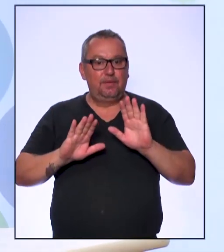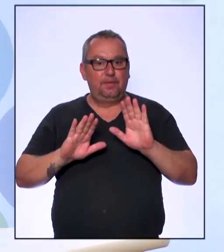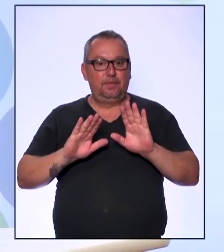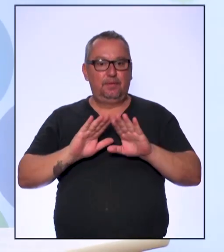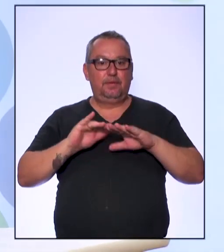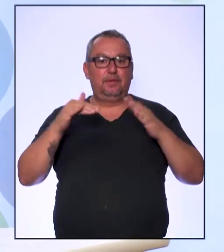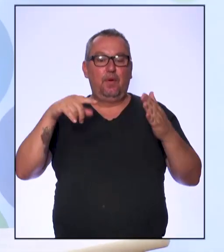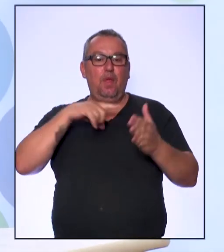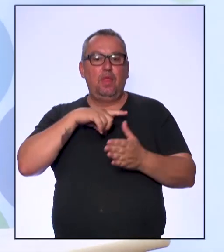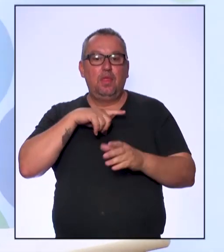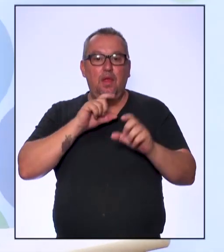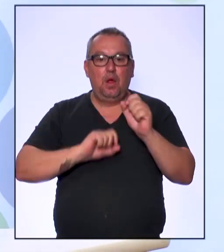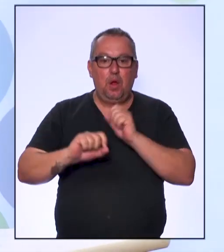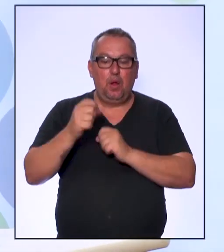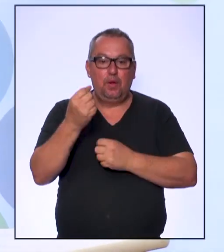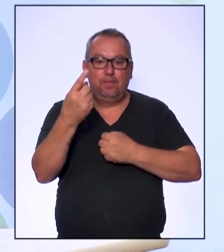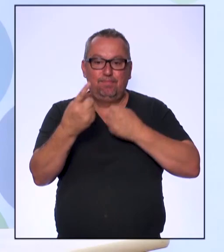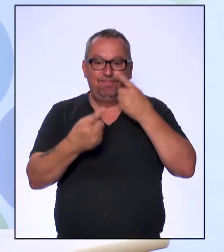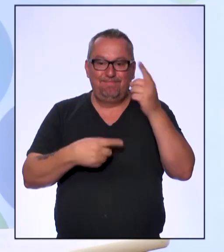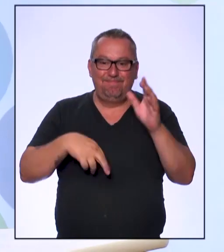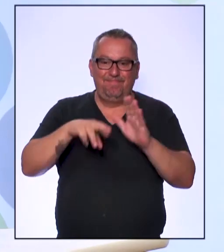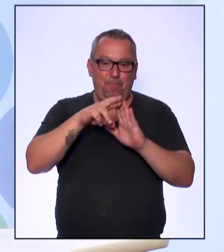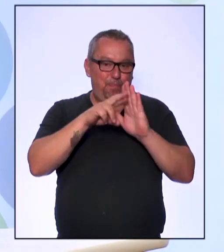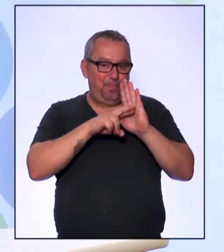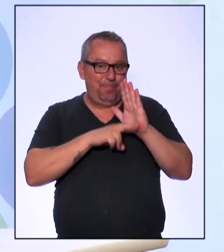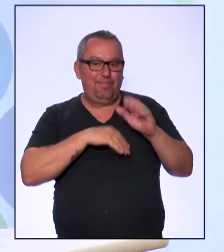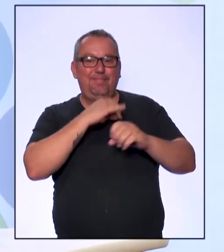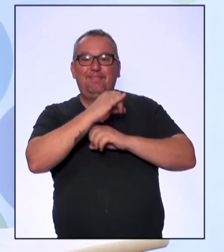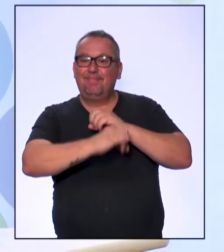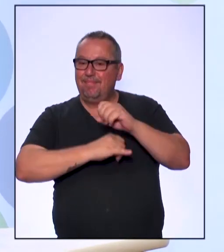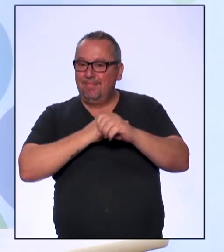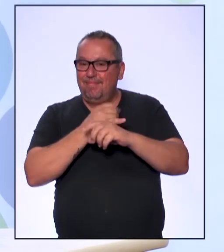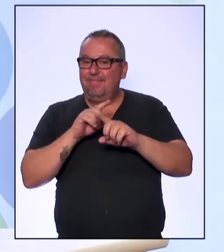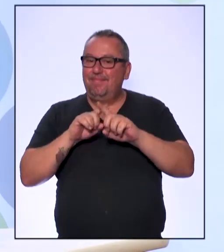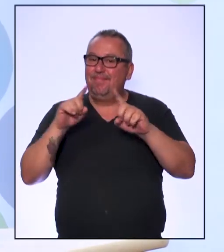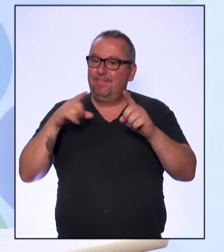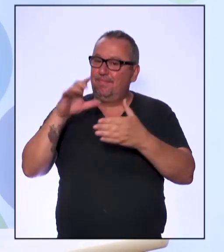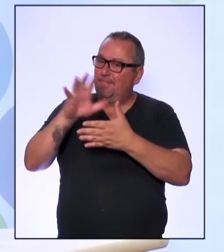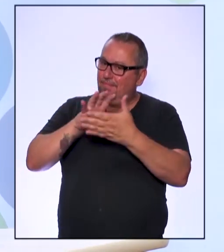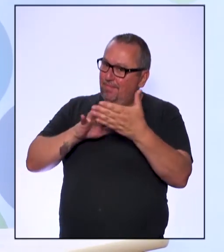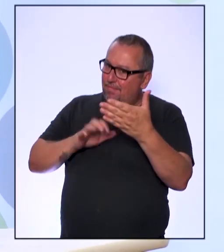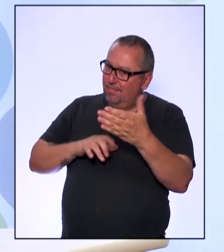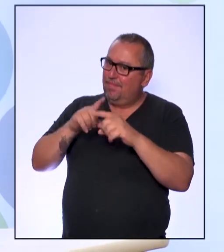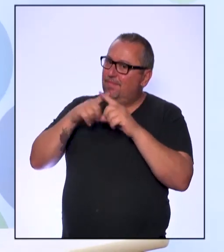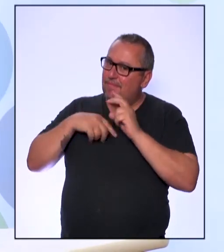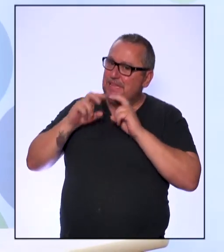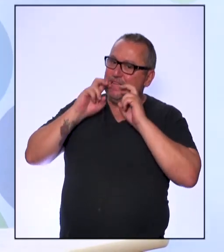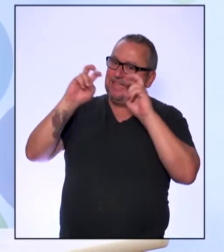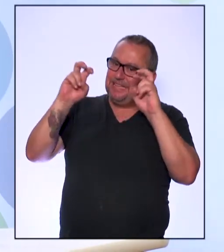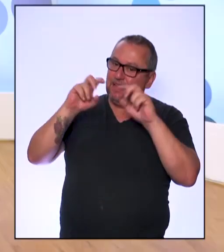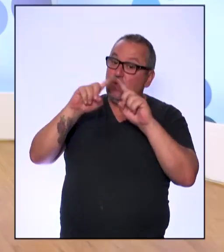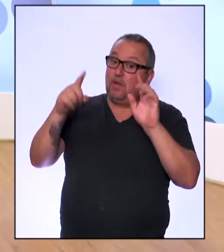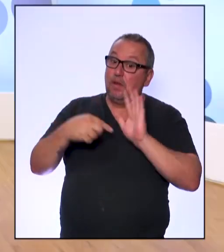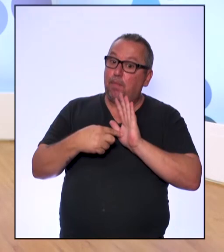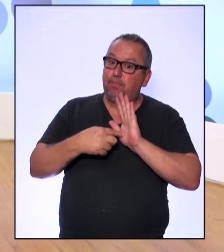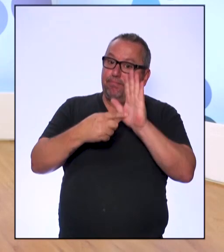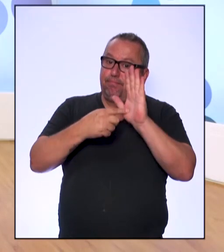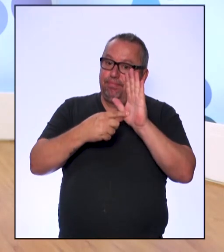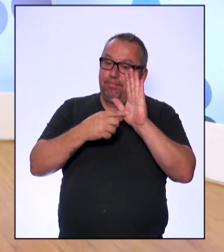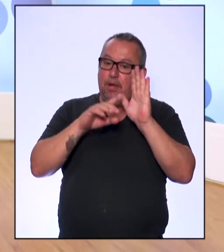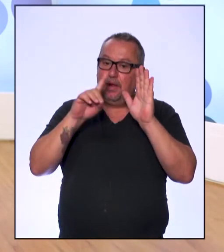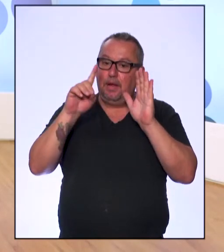Então, existem algumas regrinhas, né, na internet, mas em um texto você não está gritando, você está apenas realçando,